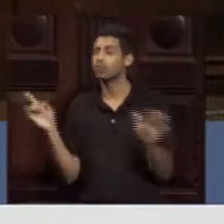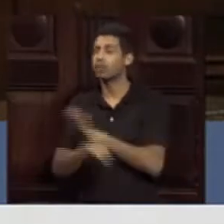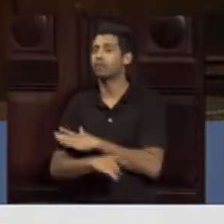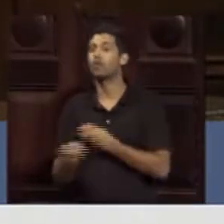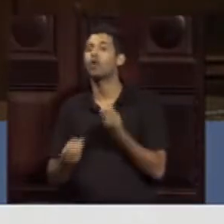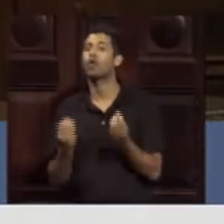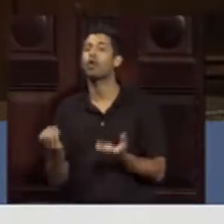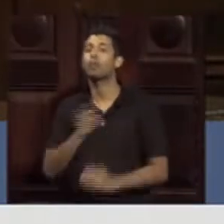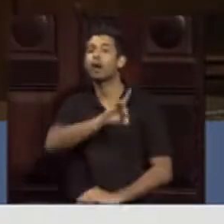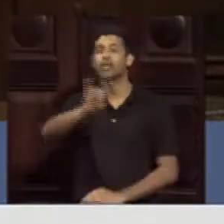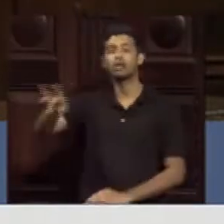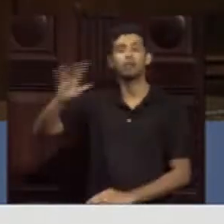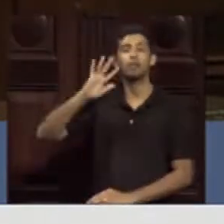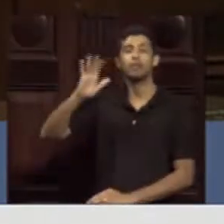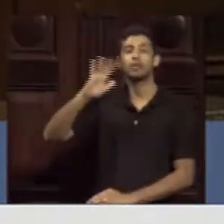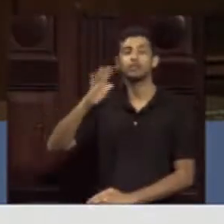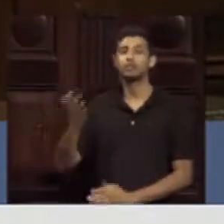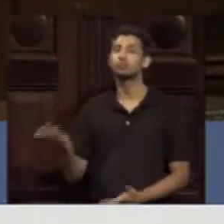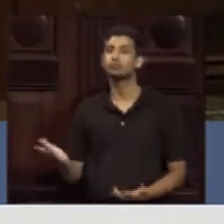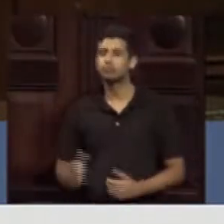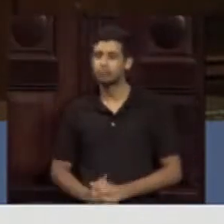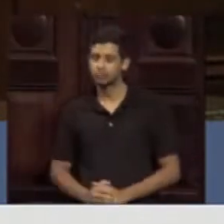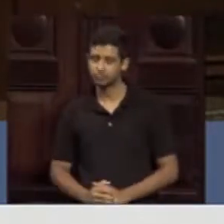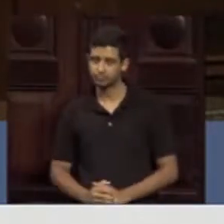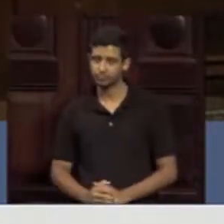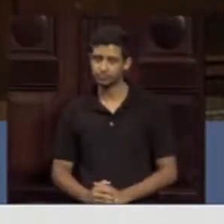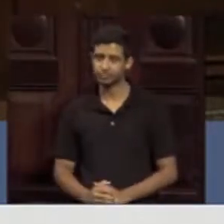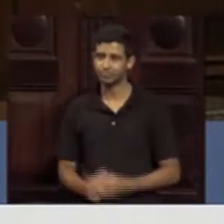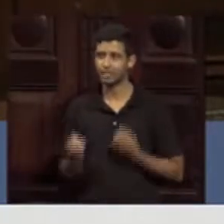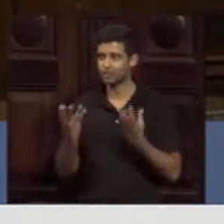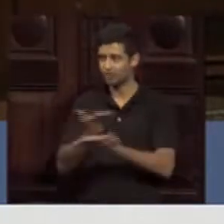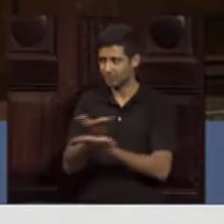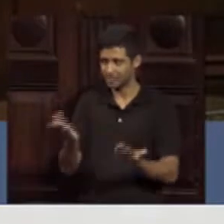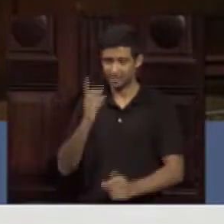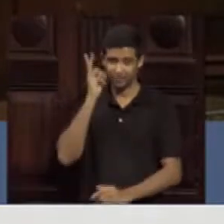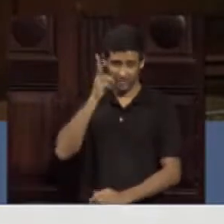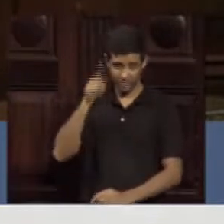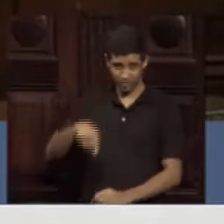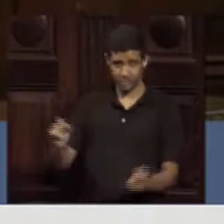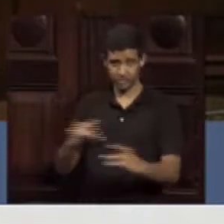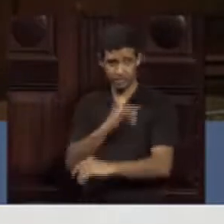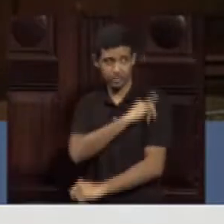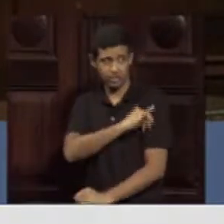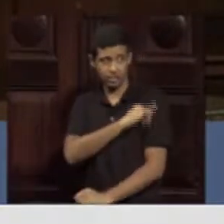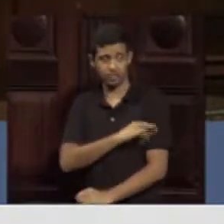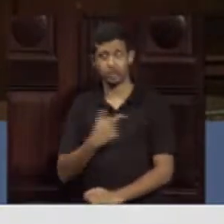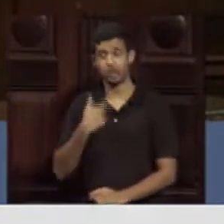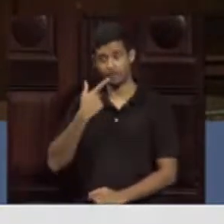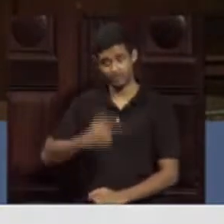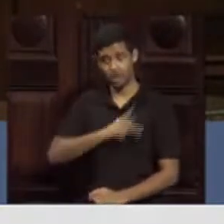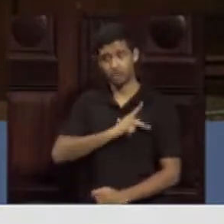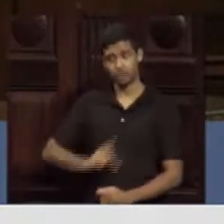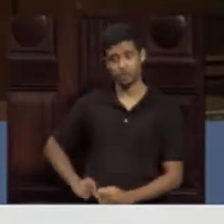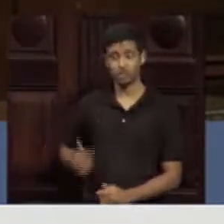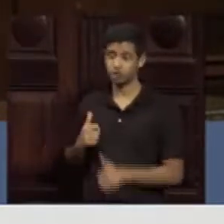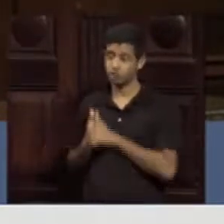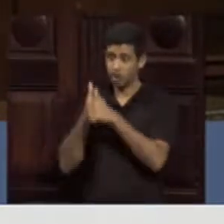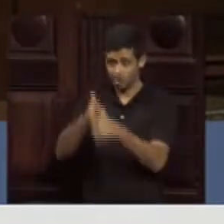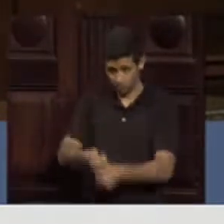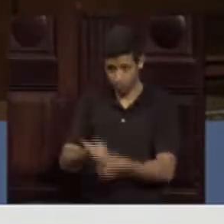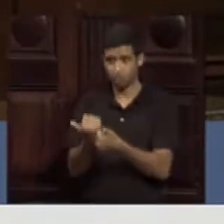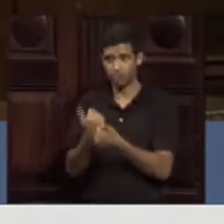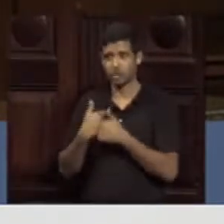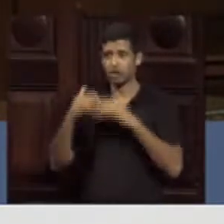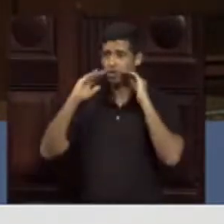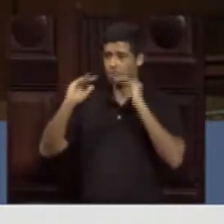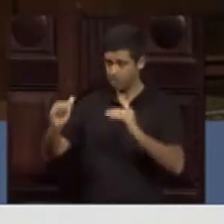deixo dessa tribuna aos vereadores da nossa cidade e digo, senhor presidente, estarei aqui acompanhando e cumprindo meu